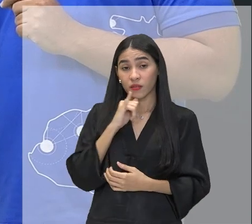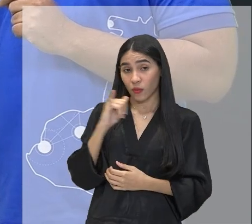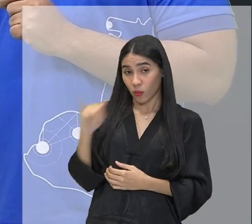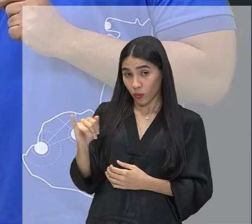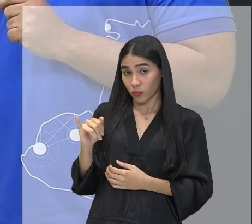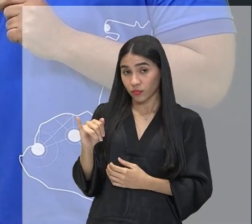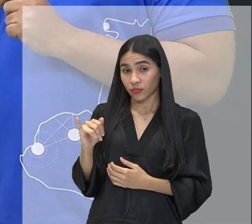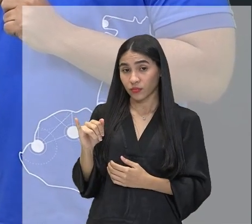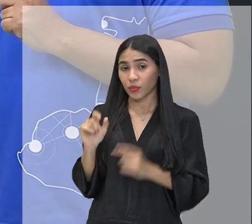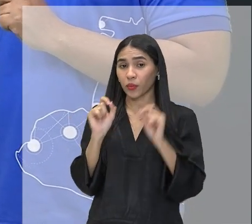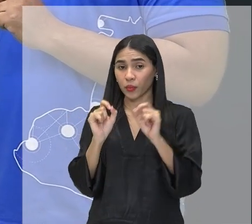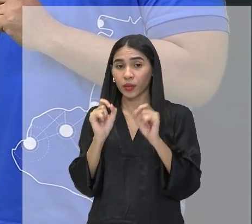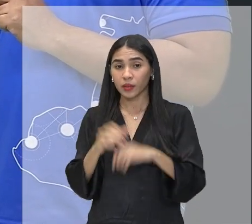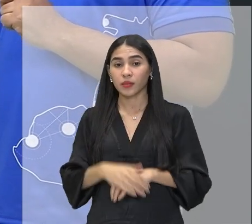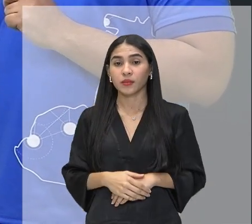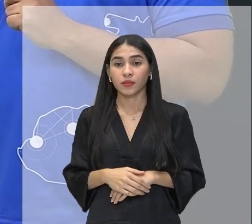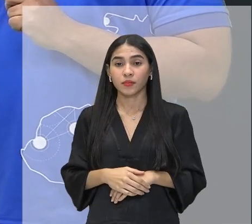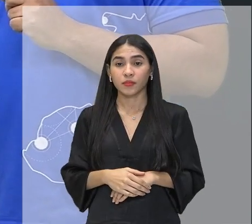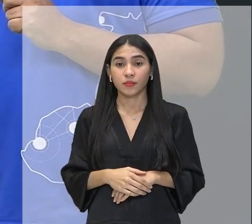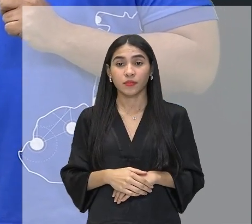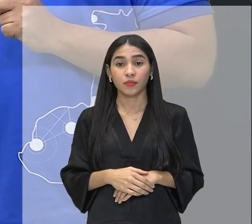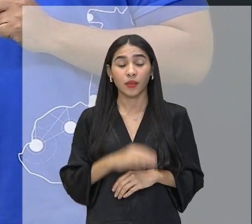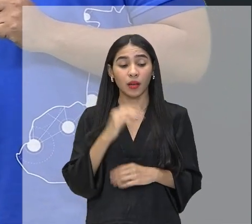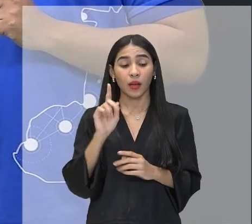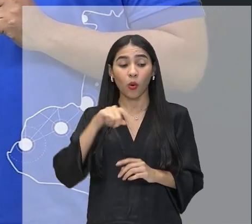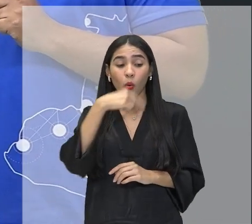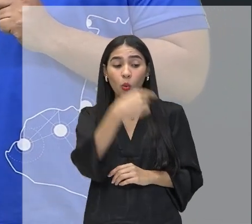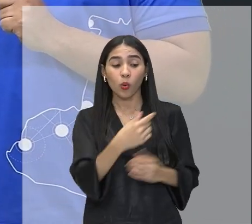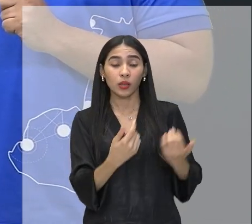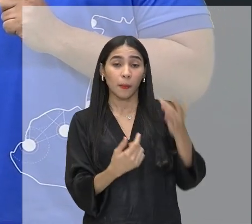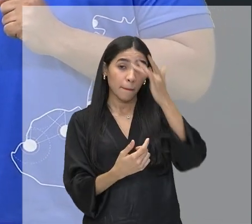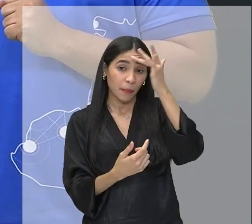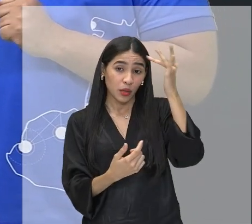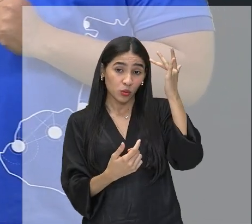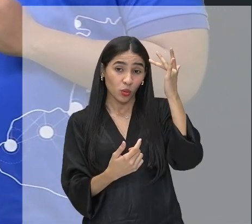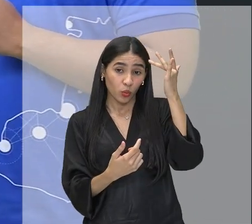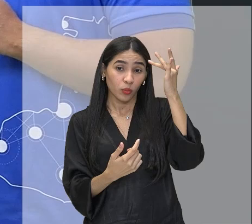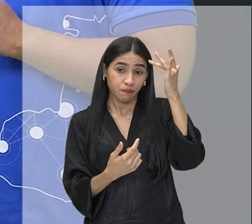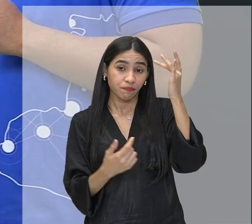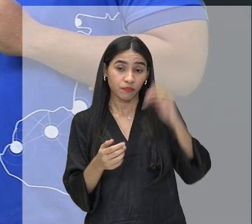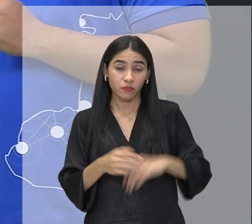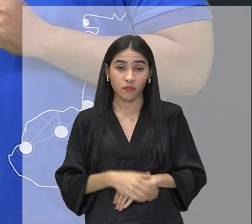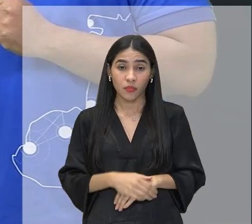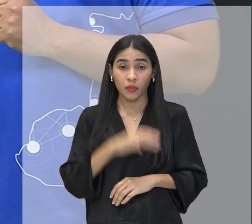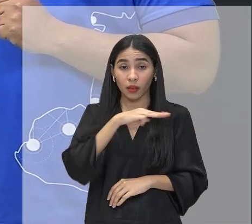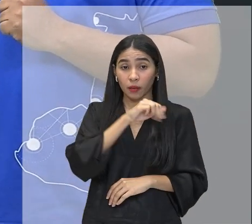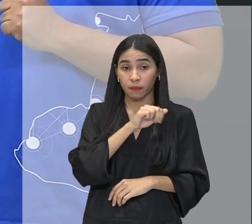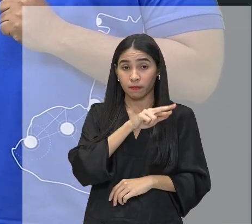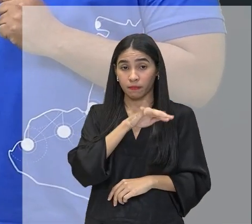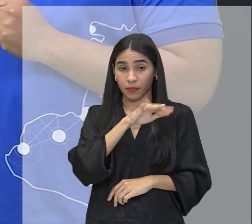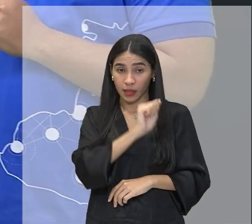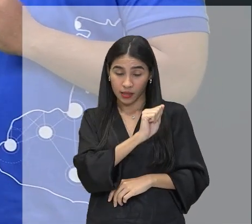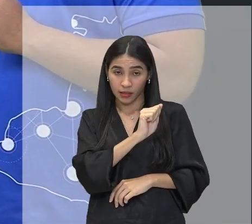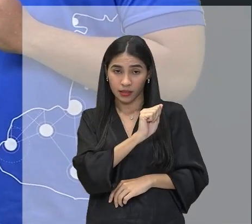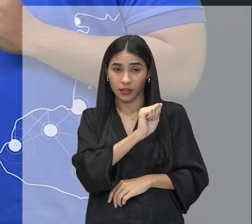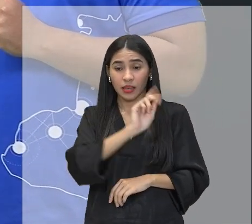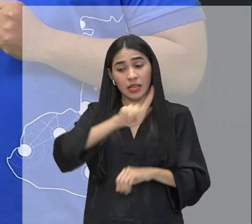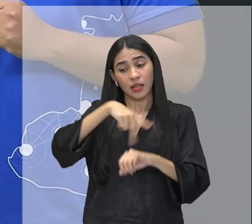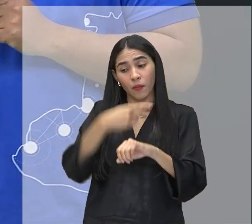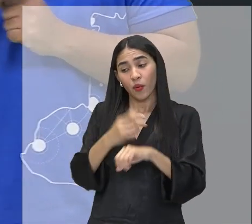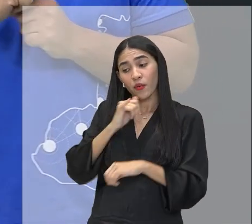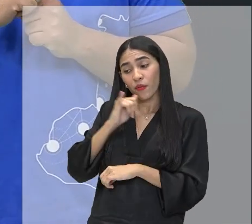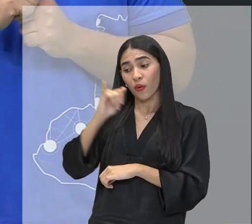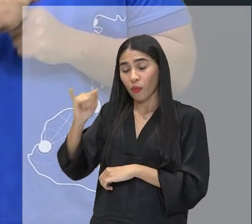essa informação aqui foi dada por outra pessoa, pela colega de trabalho, pela Maria, e